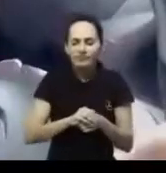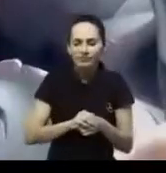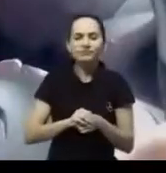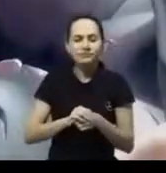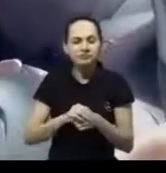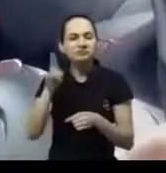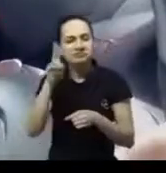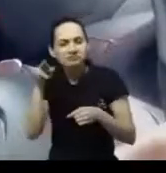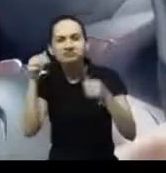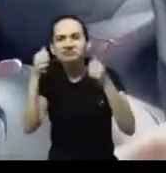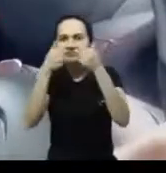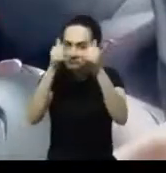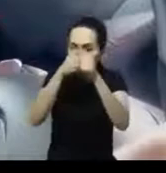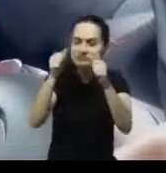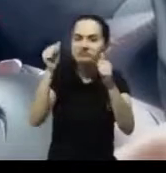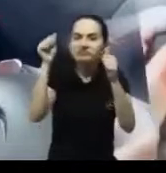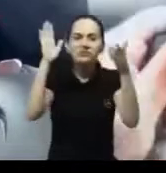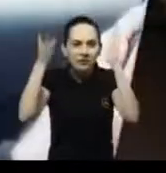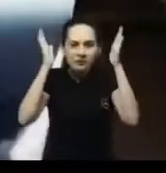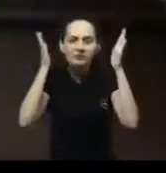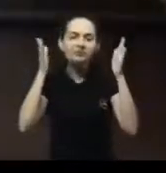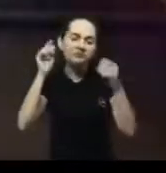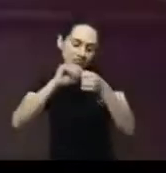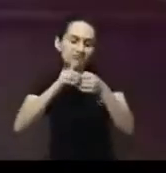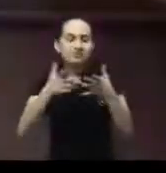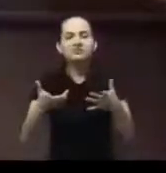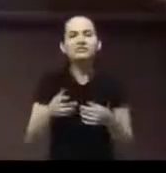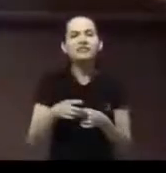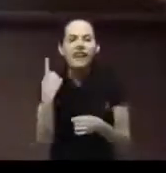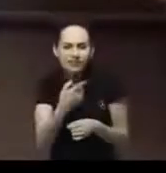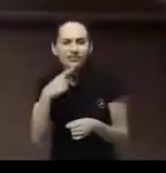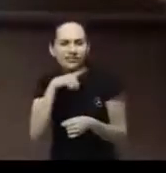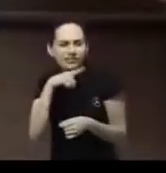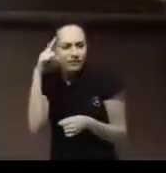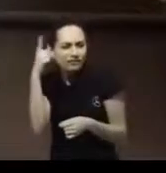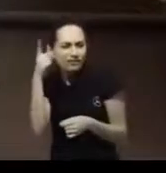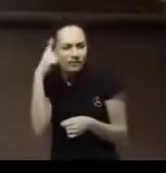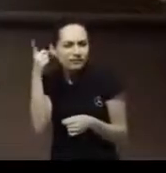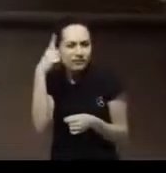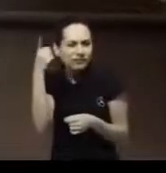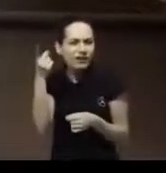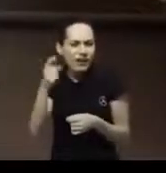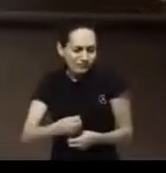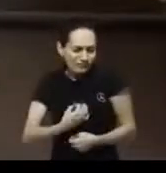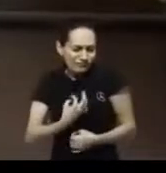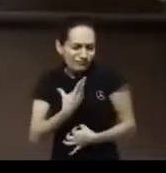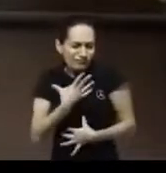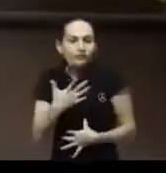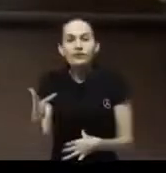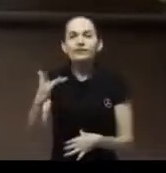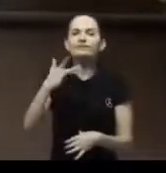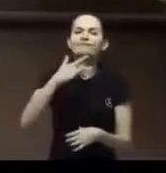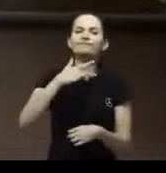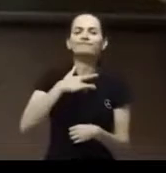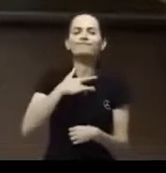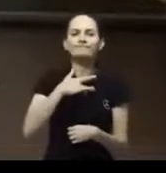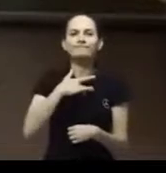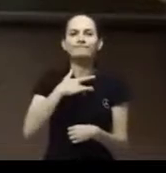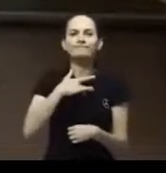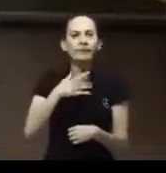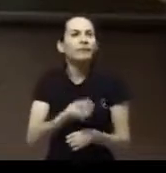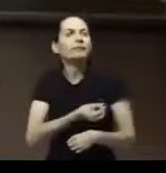que ela produzir a gente tem no nosso no nosso dia a dia a emoção EA paixão